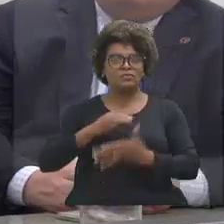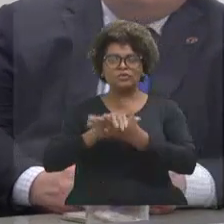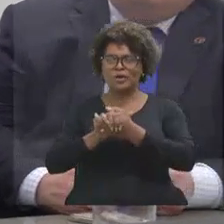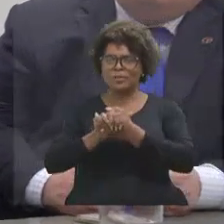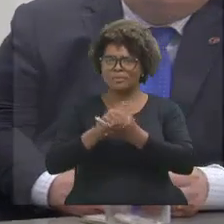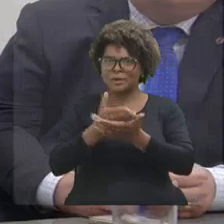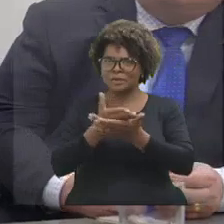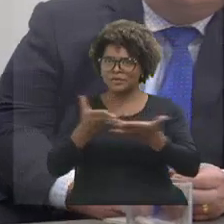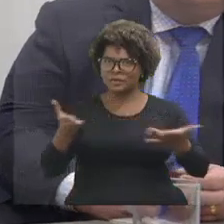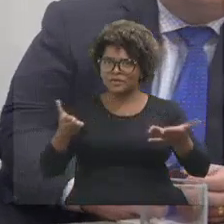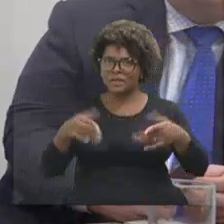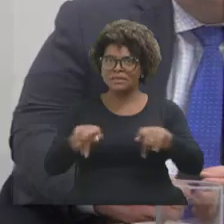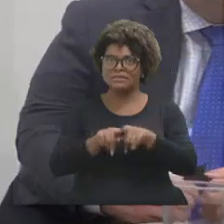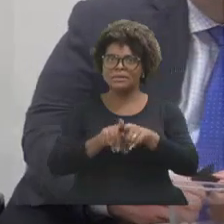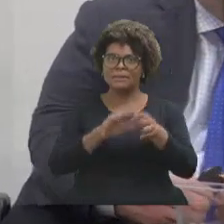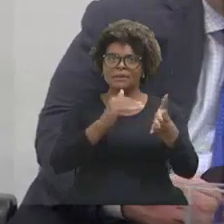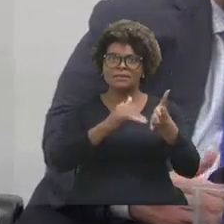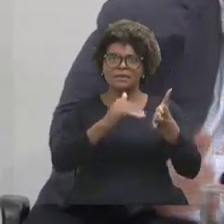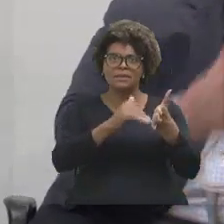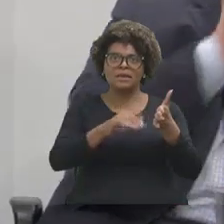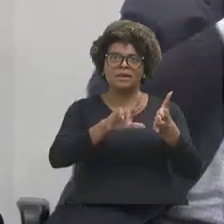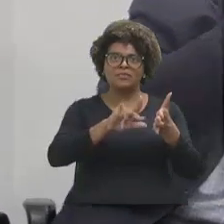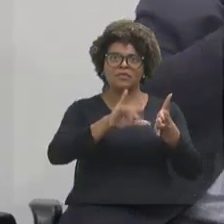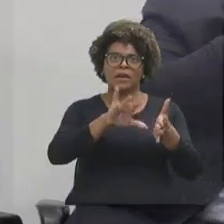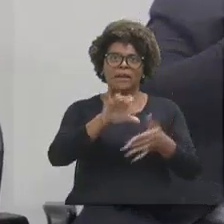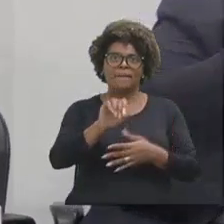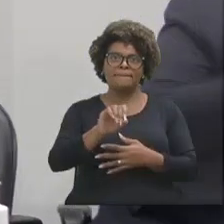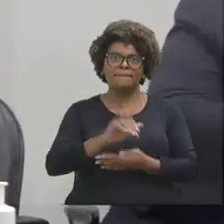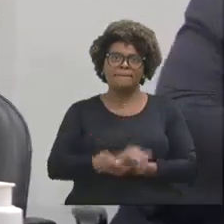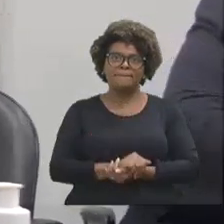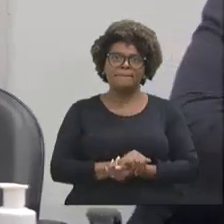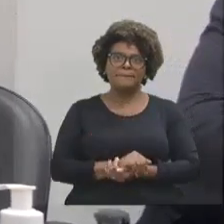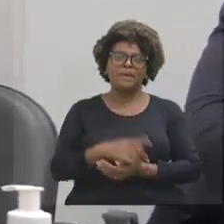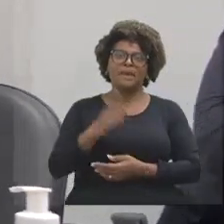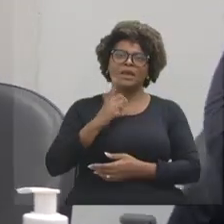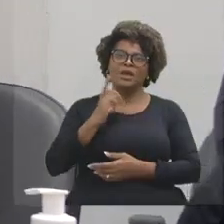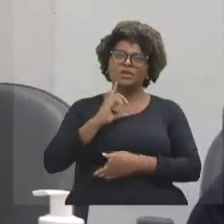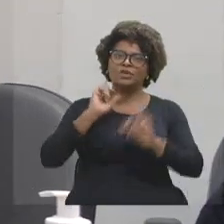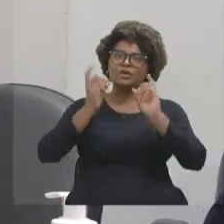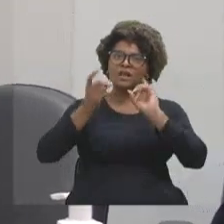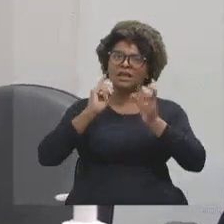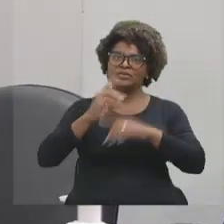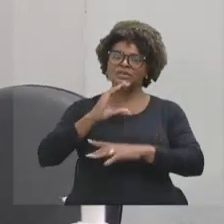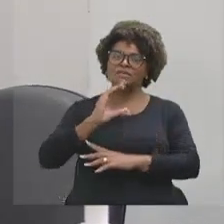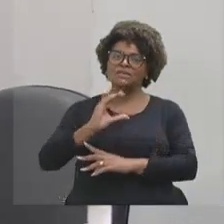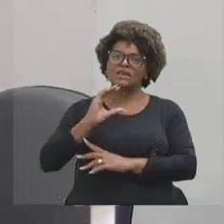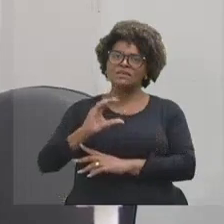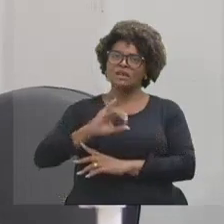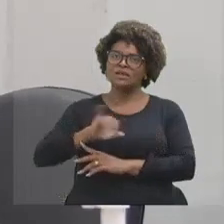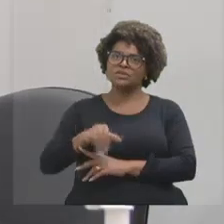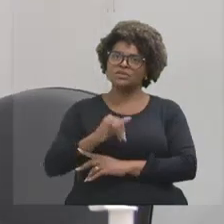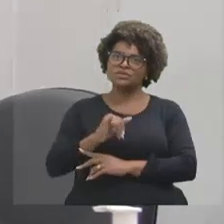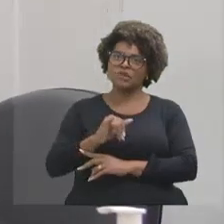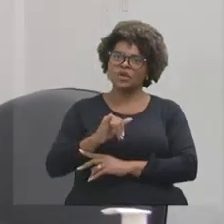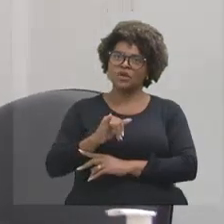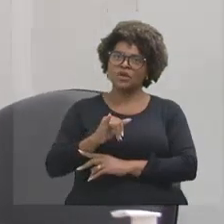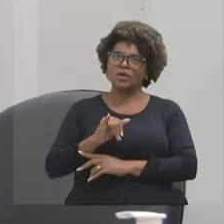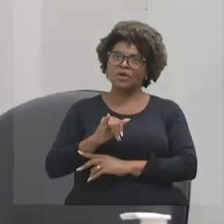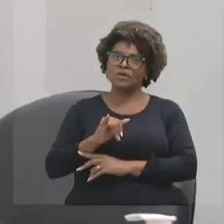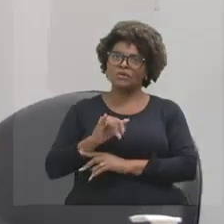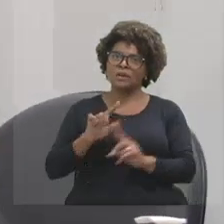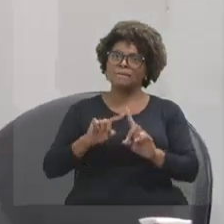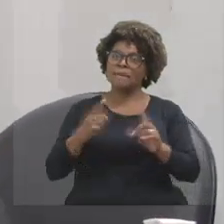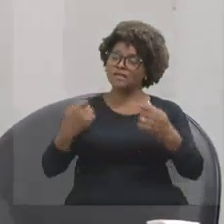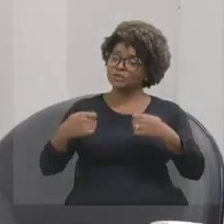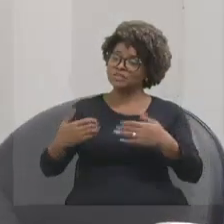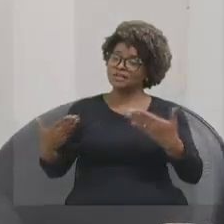cumprimento nossos secretário Fábio e tô ali na reunião da ccj intercalandim mas eu não podia deixar de vir aqui